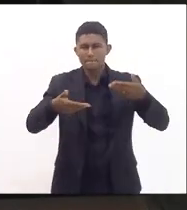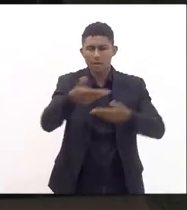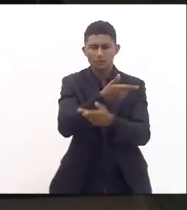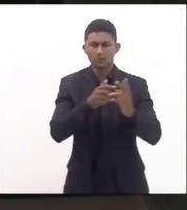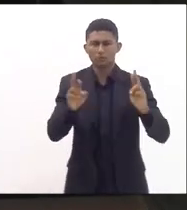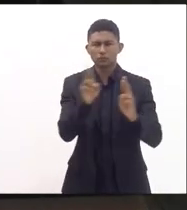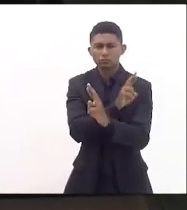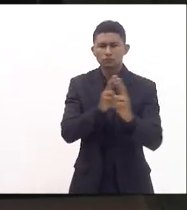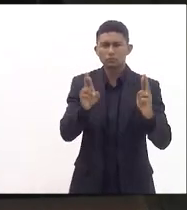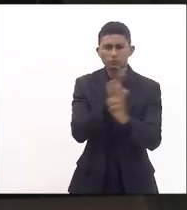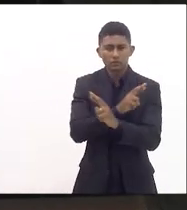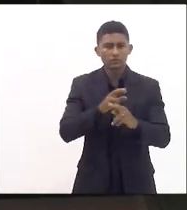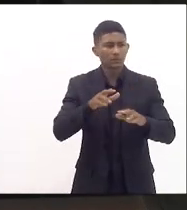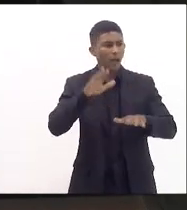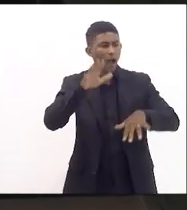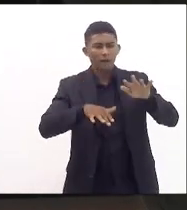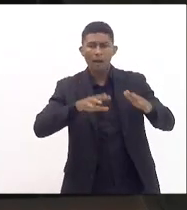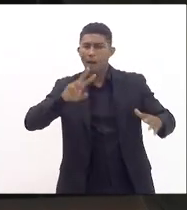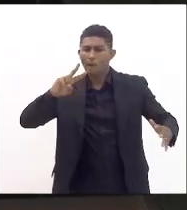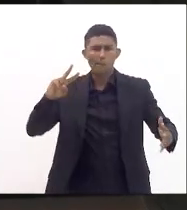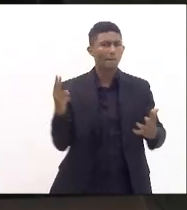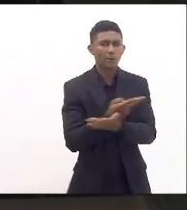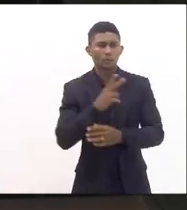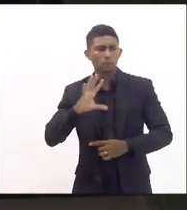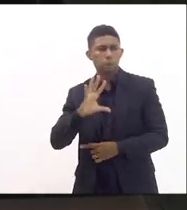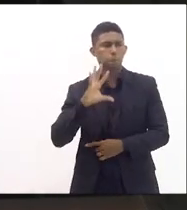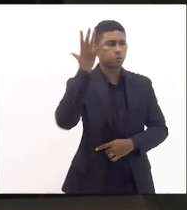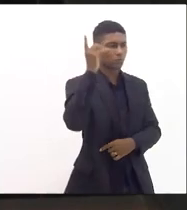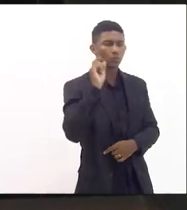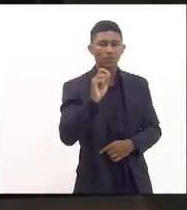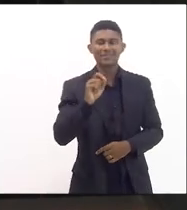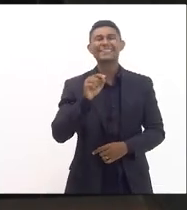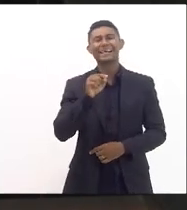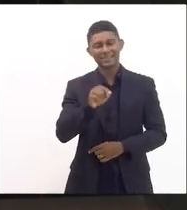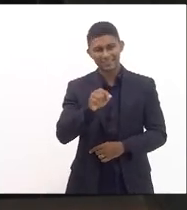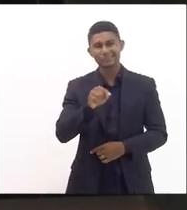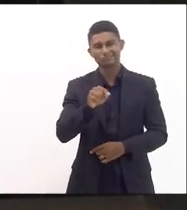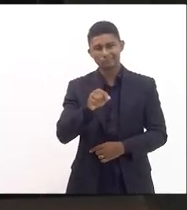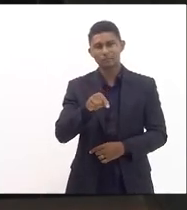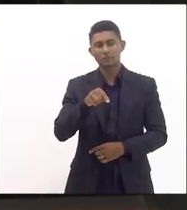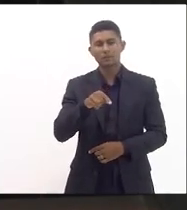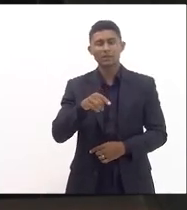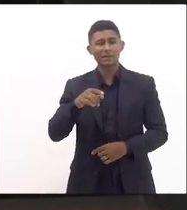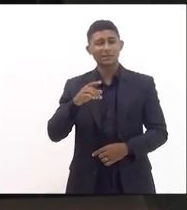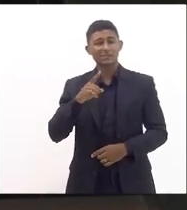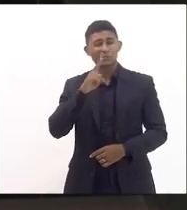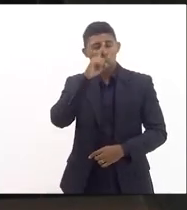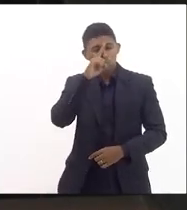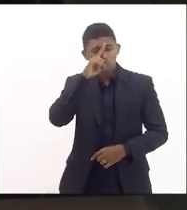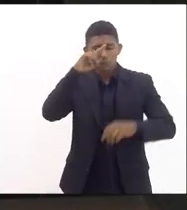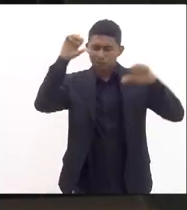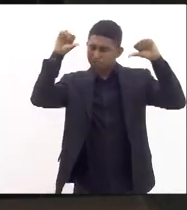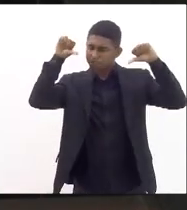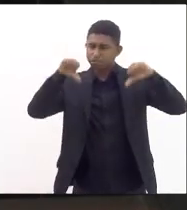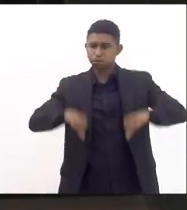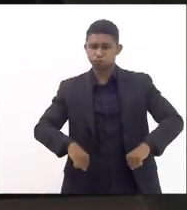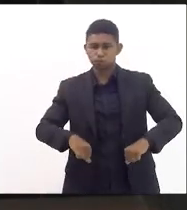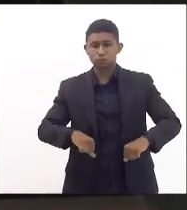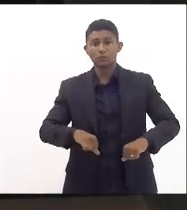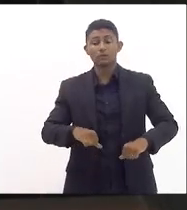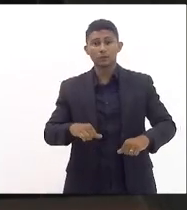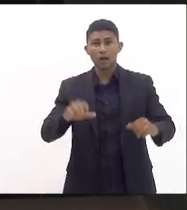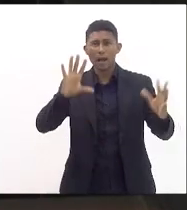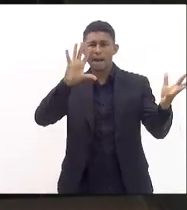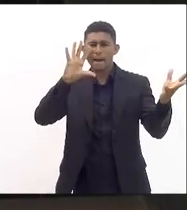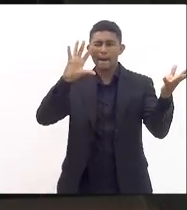pode resultar em desastres e pode resultar em eventos climáticos que ponham em risco